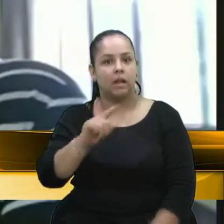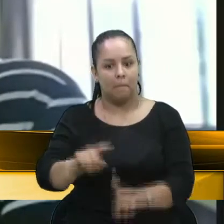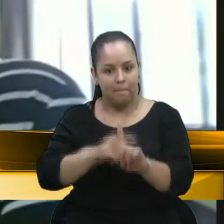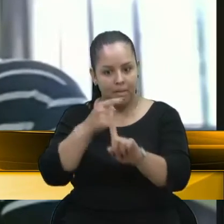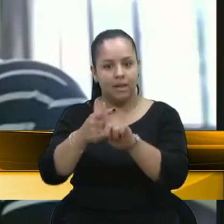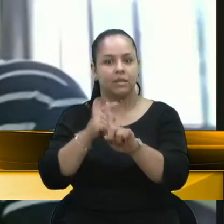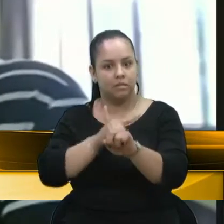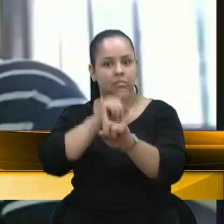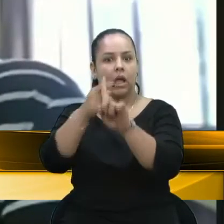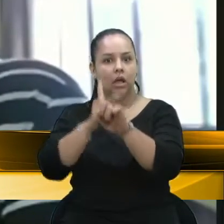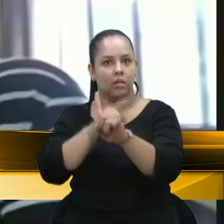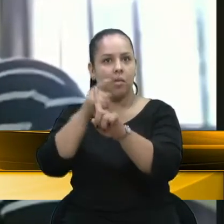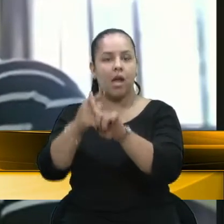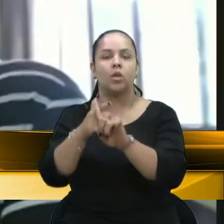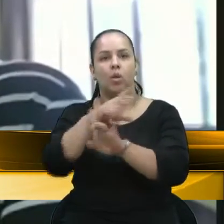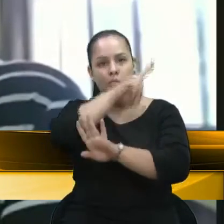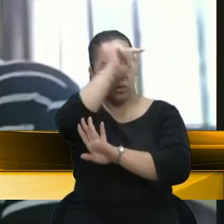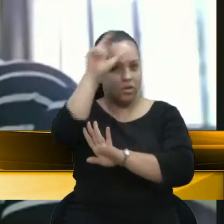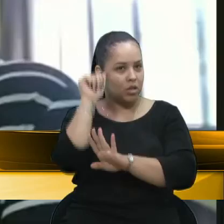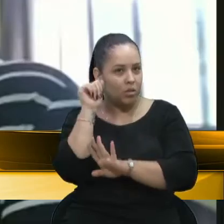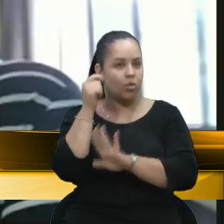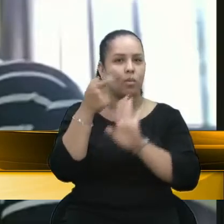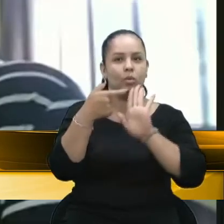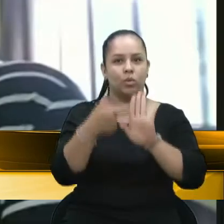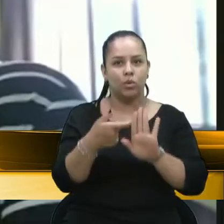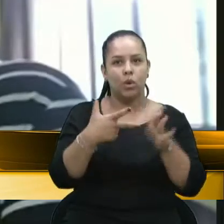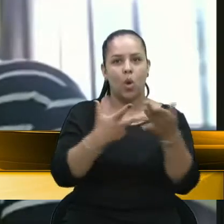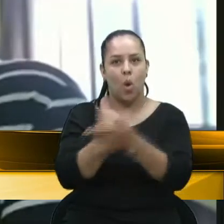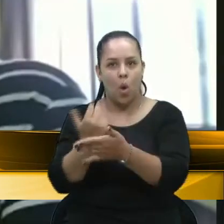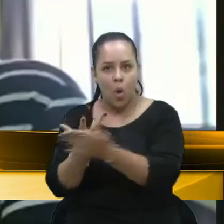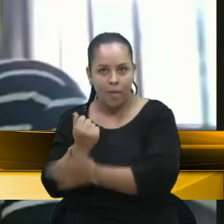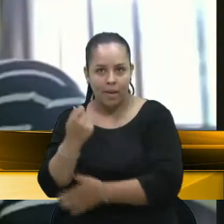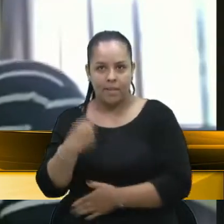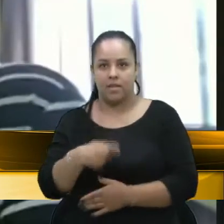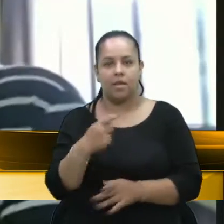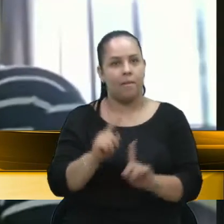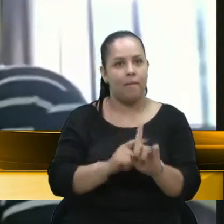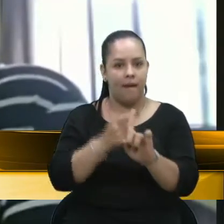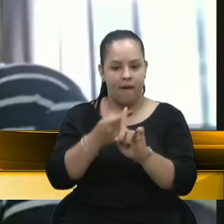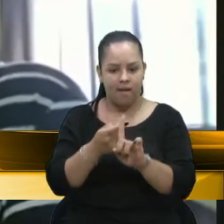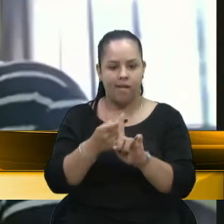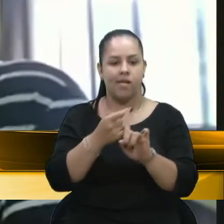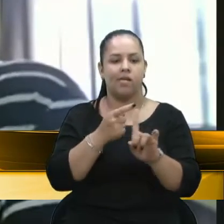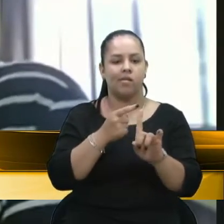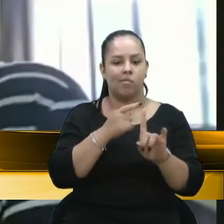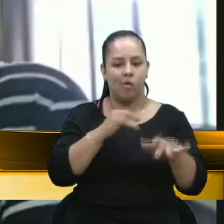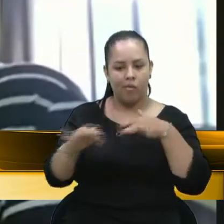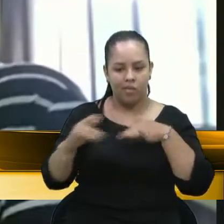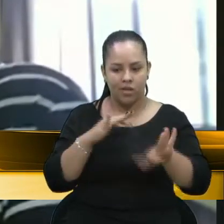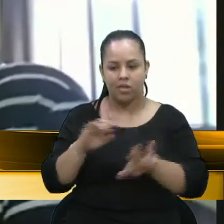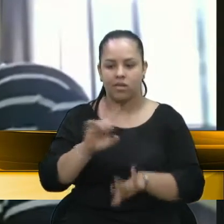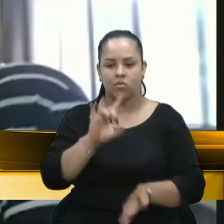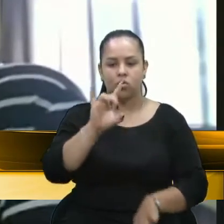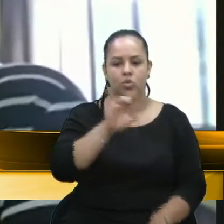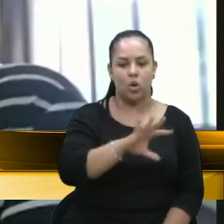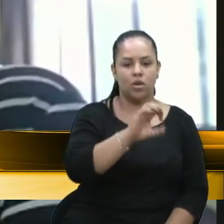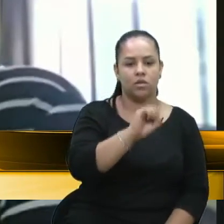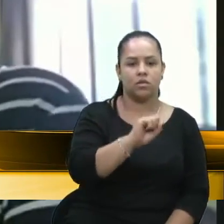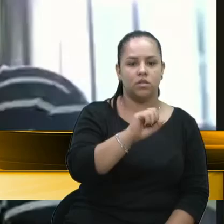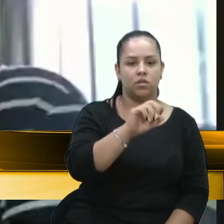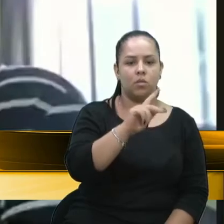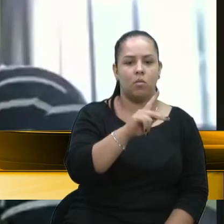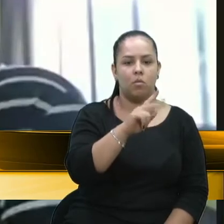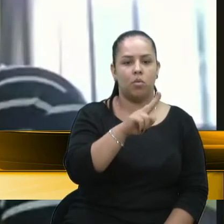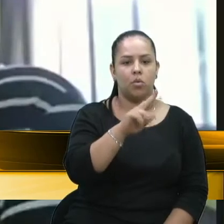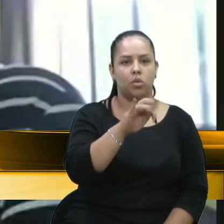que o município já sinalizou na compra de vacinas, a gente acha que precisa ter mais movimentos, não só na Sputnik, mas para outras compras, né,